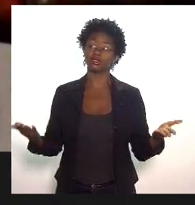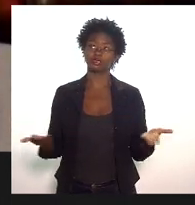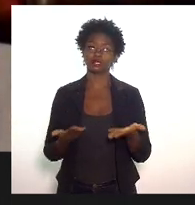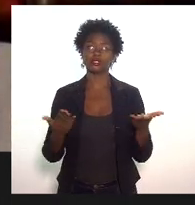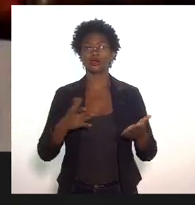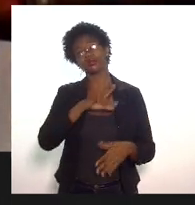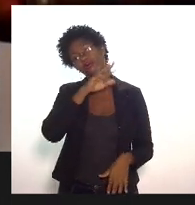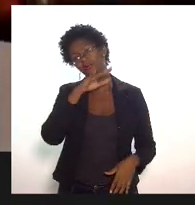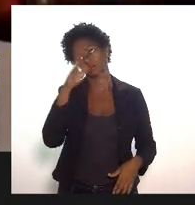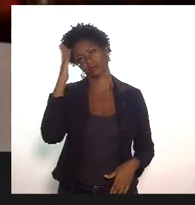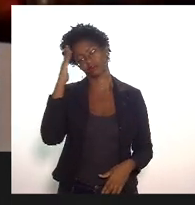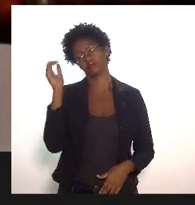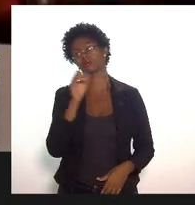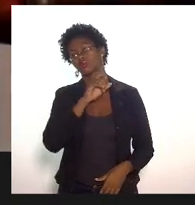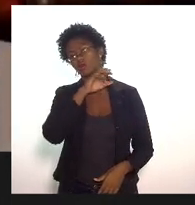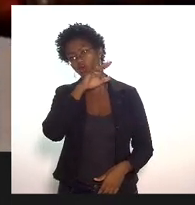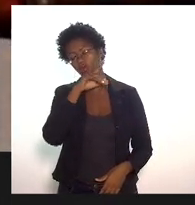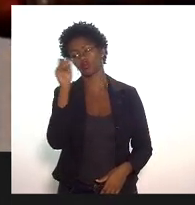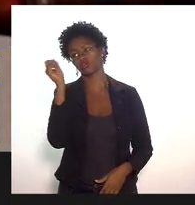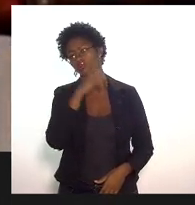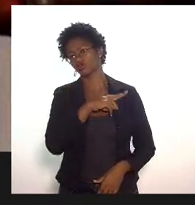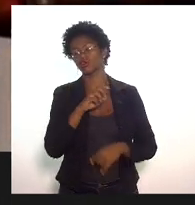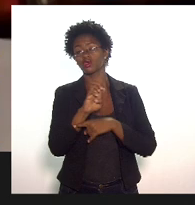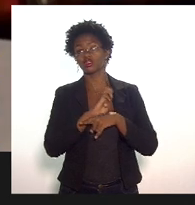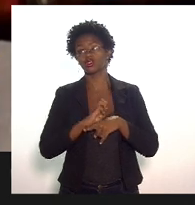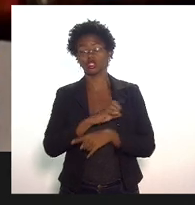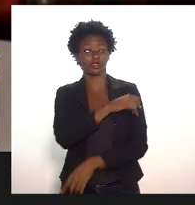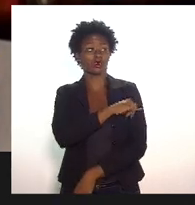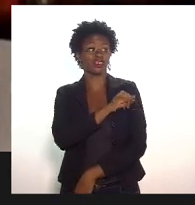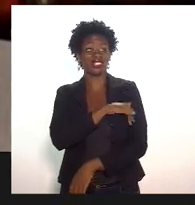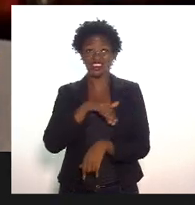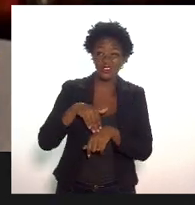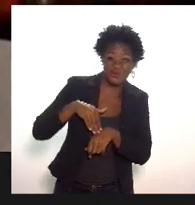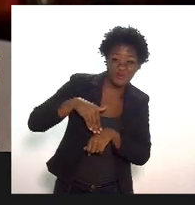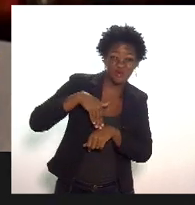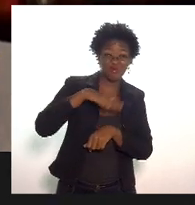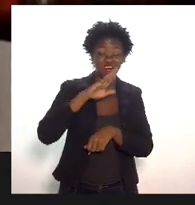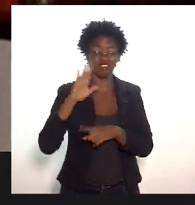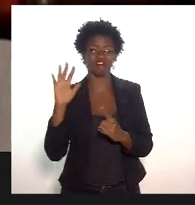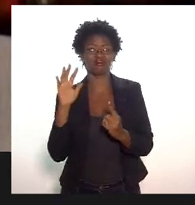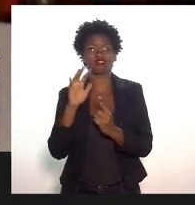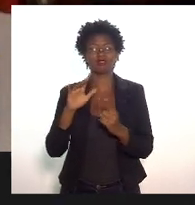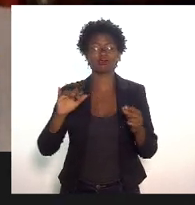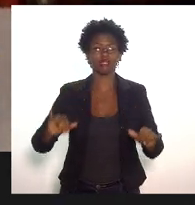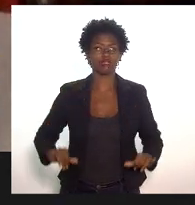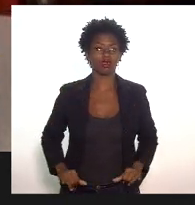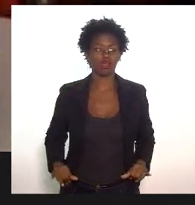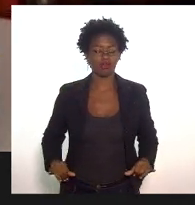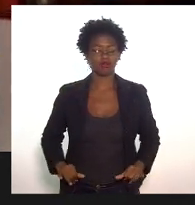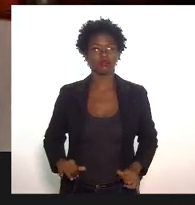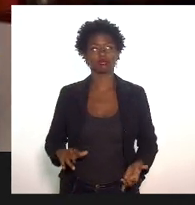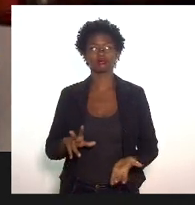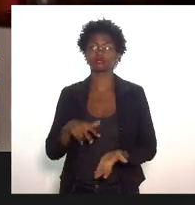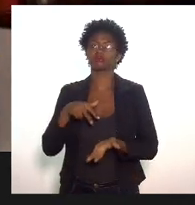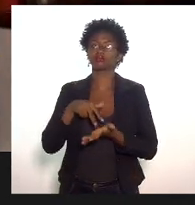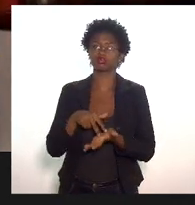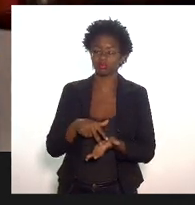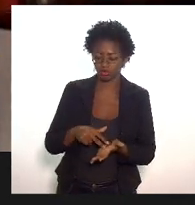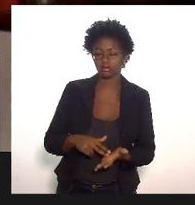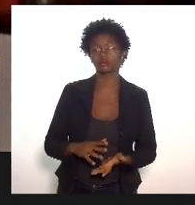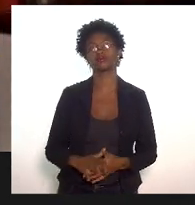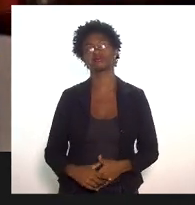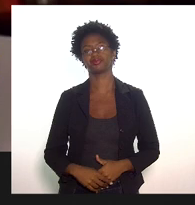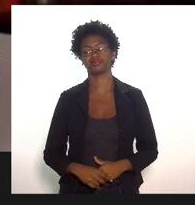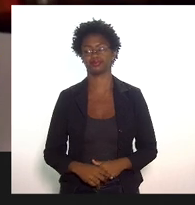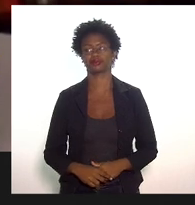ruim. E o estado do Rio de Janeiro é o estado que mais sente, com toda certeza, devido até à sua pujança anterior, né,